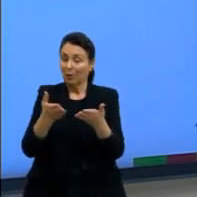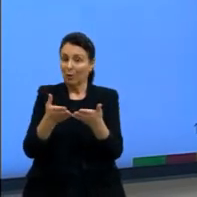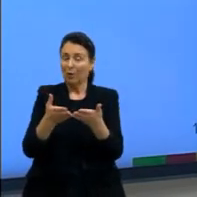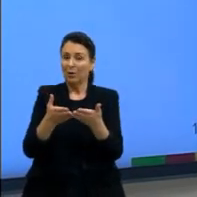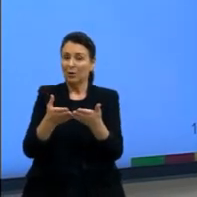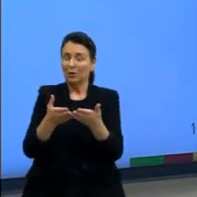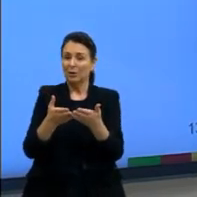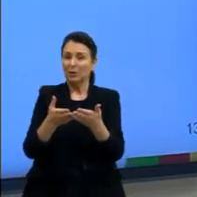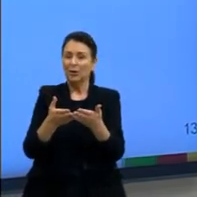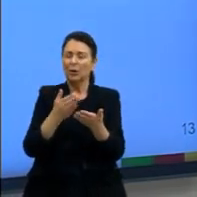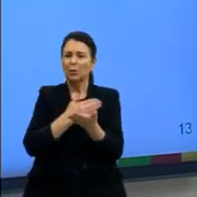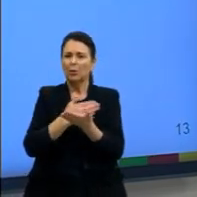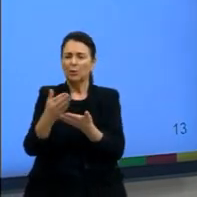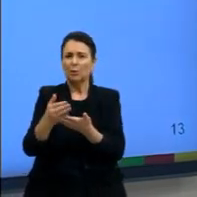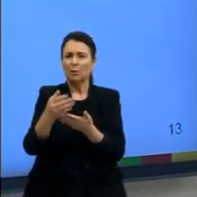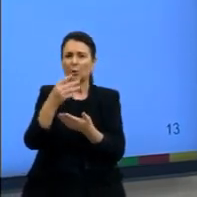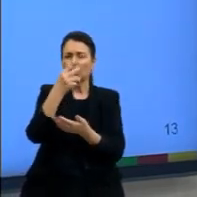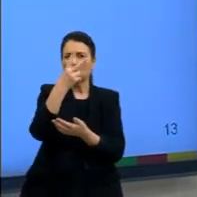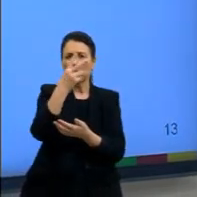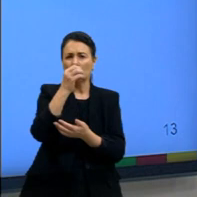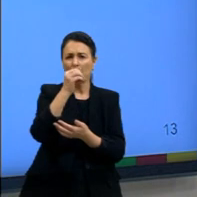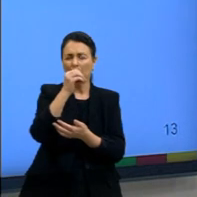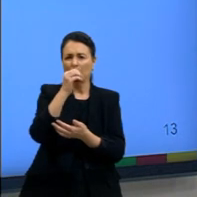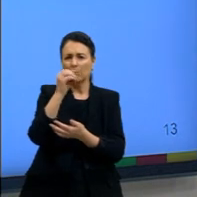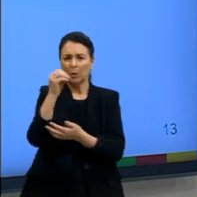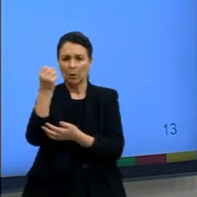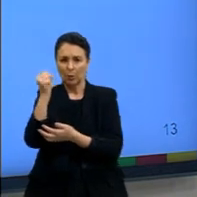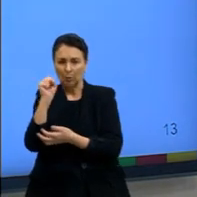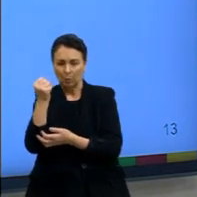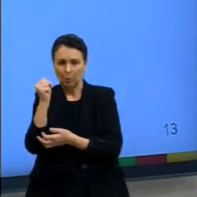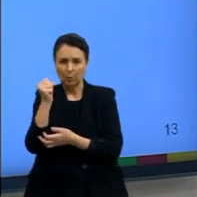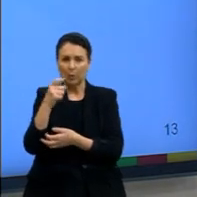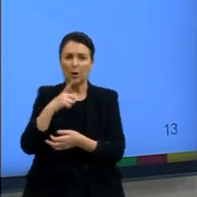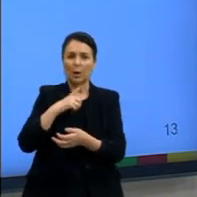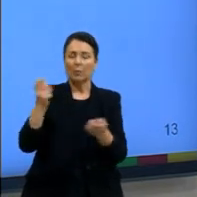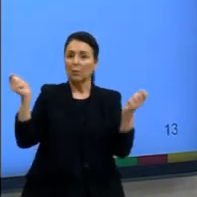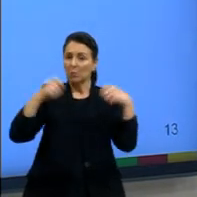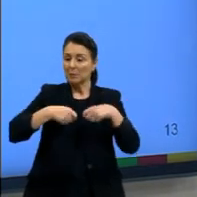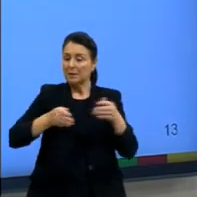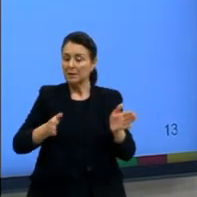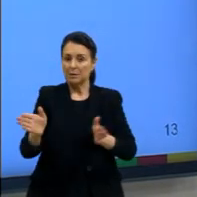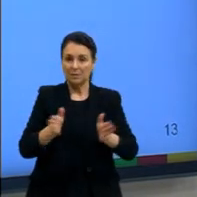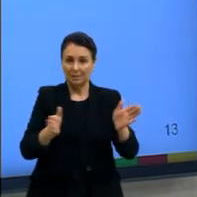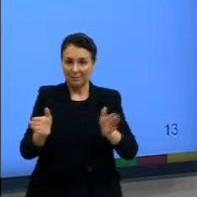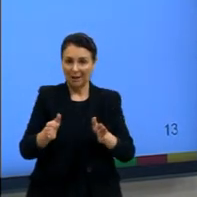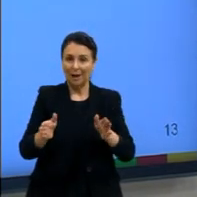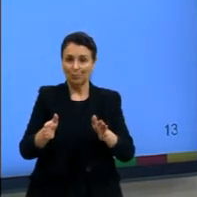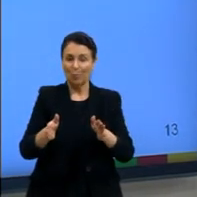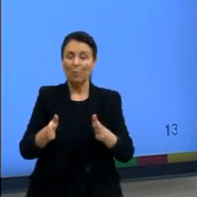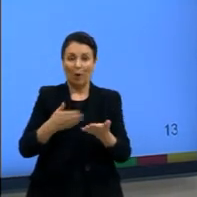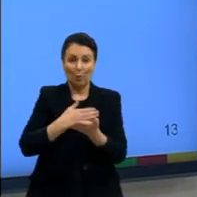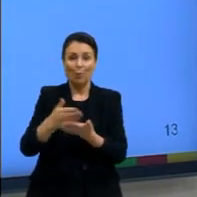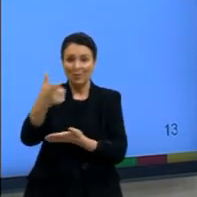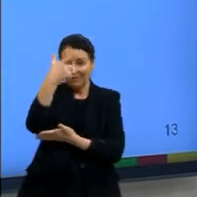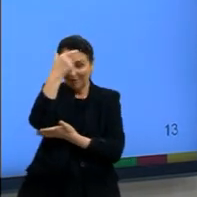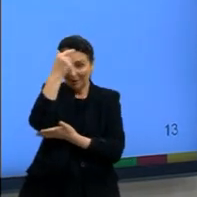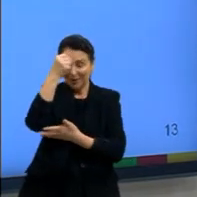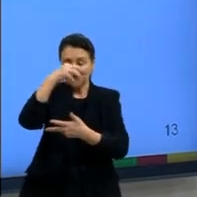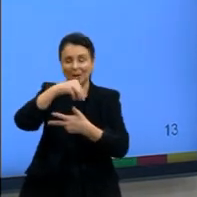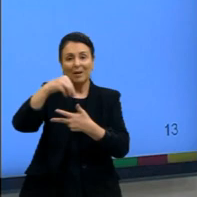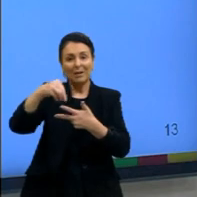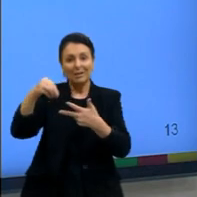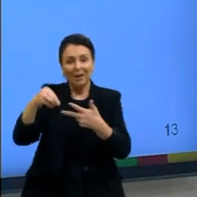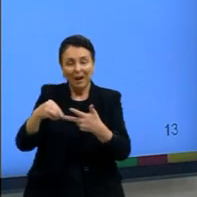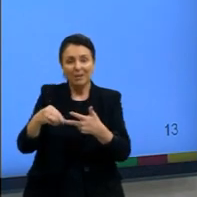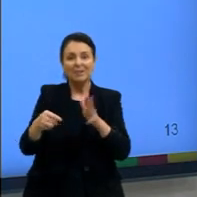2018 partir de 2008 quando ele passa passa a ser como possibilidade de acesso ao ensino superior o Enem